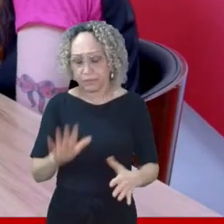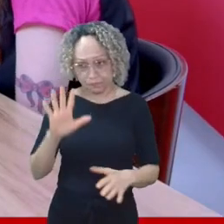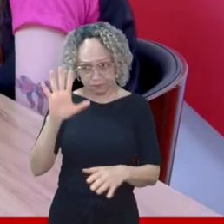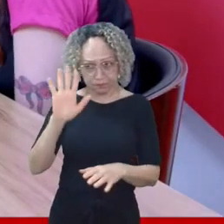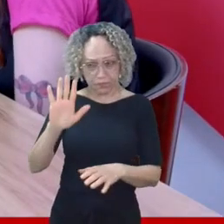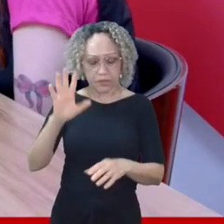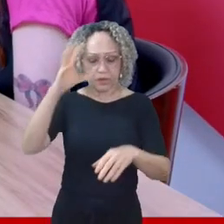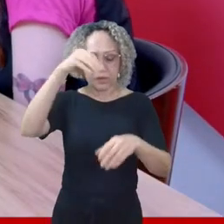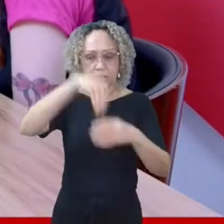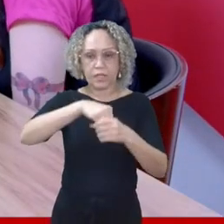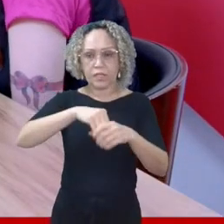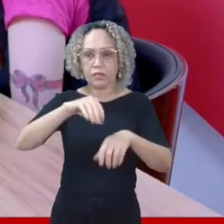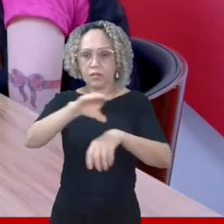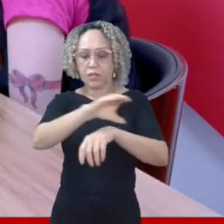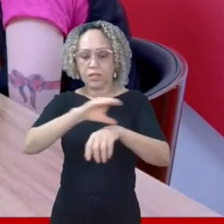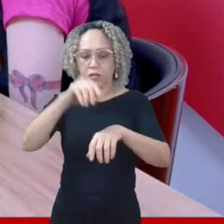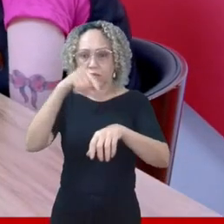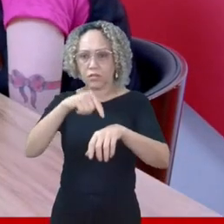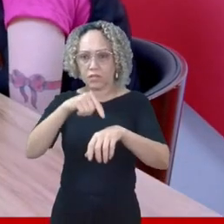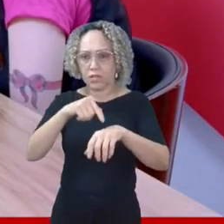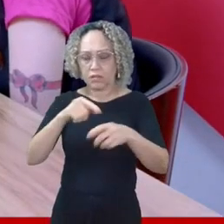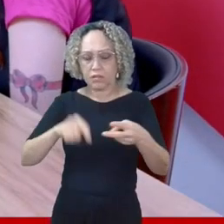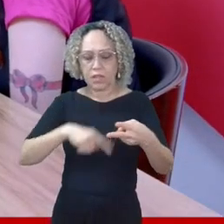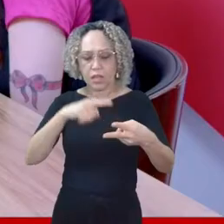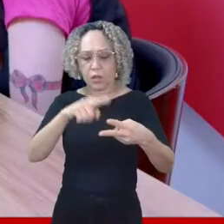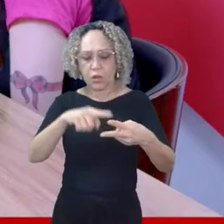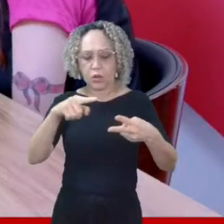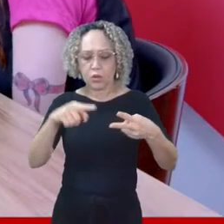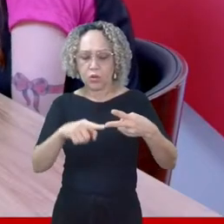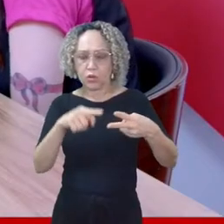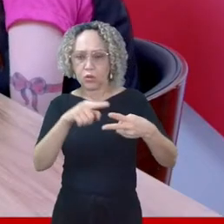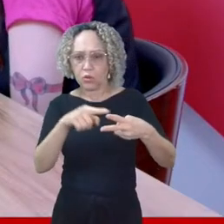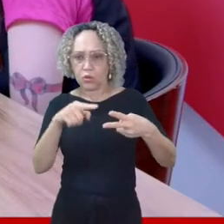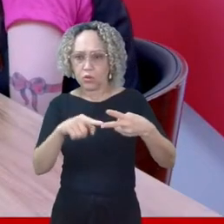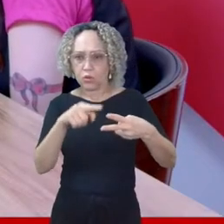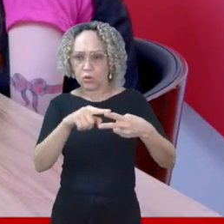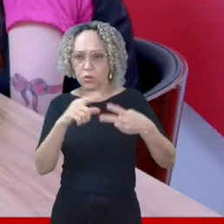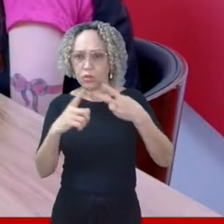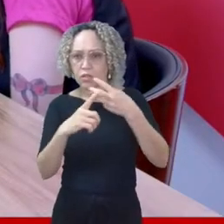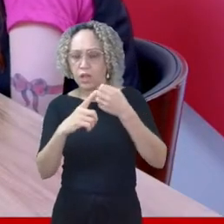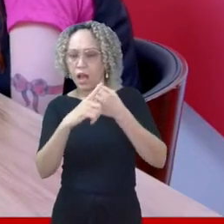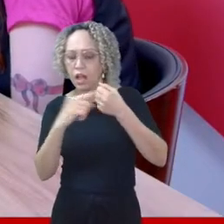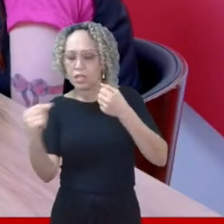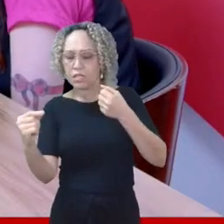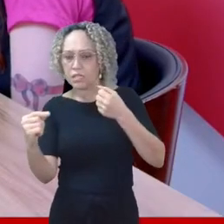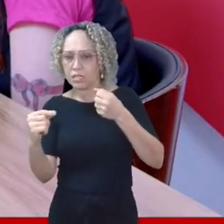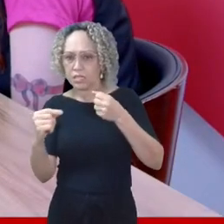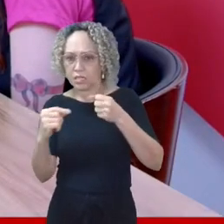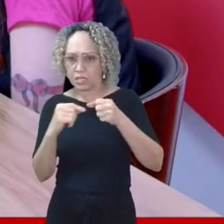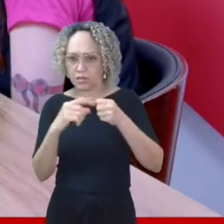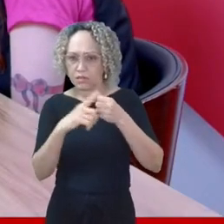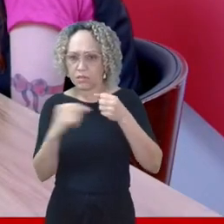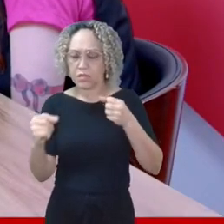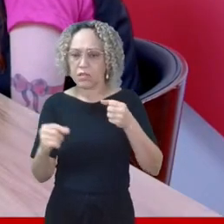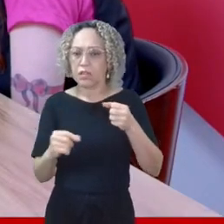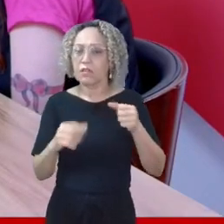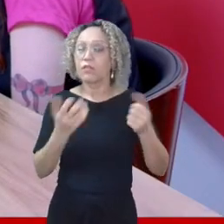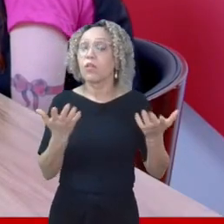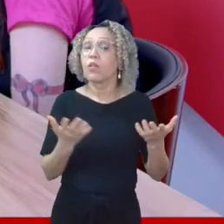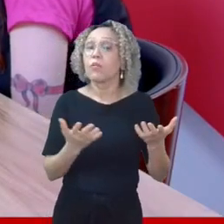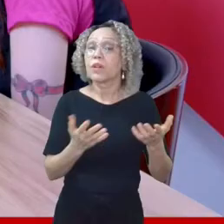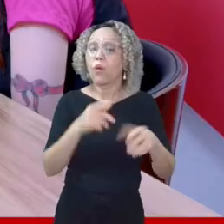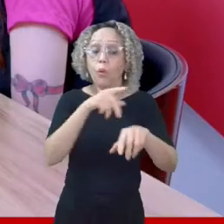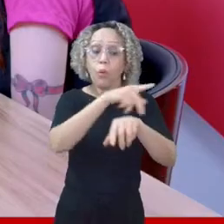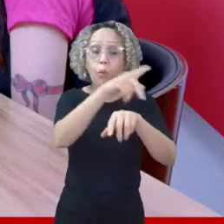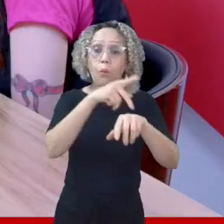Constituição existem, inclusive, 2 dispositivos falando sobre o Estado laico, que ele vai expressar